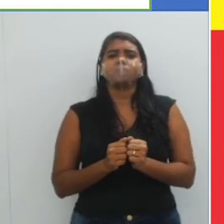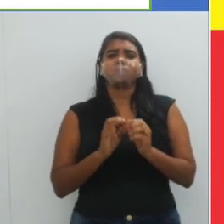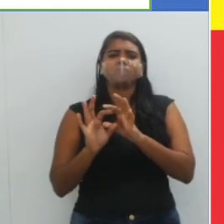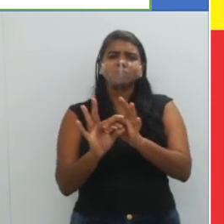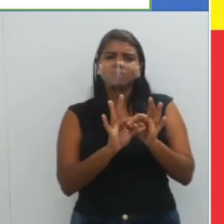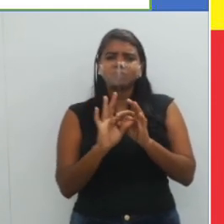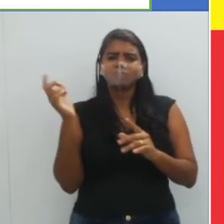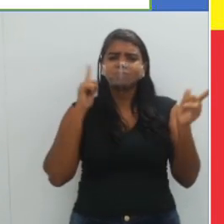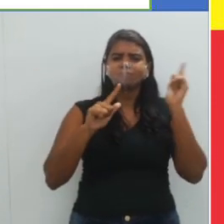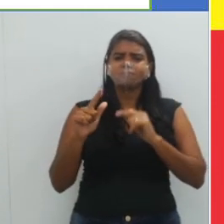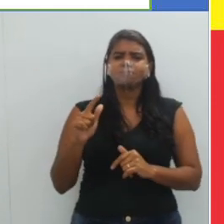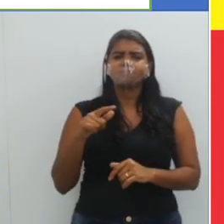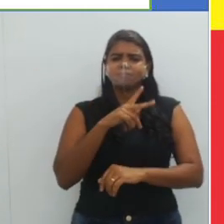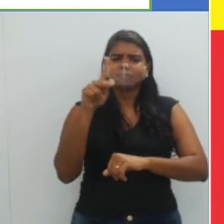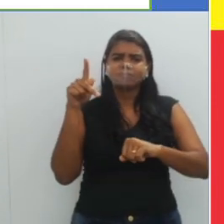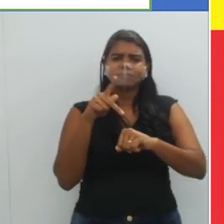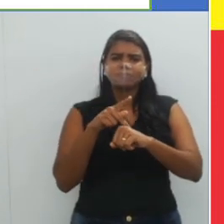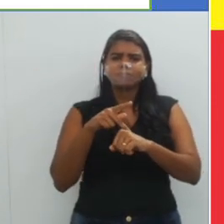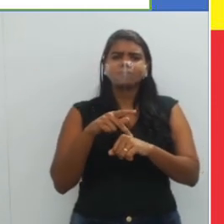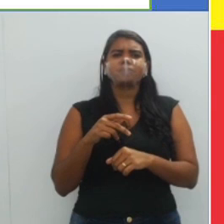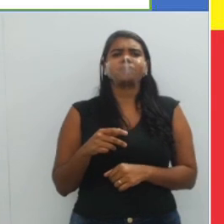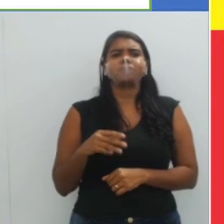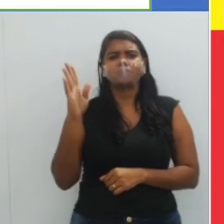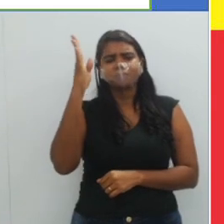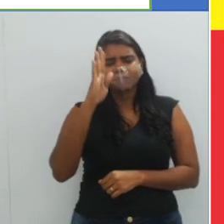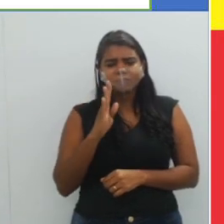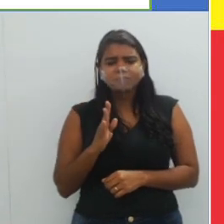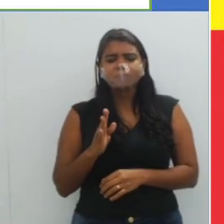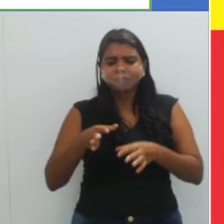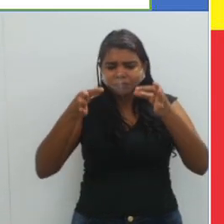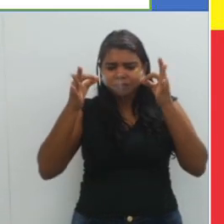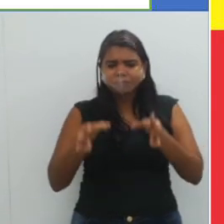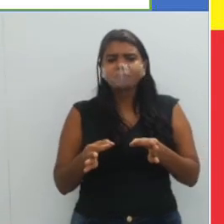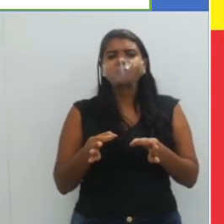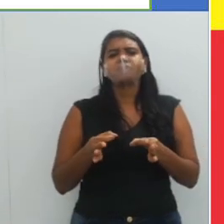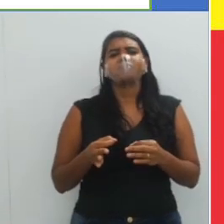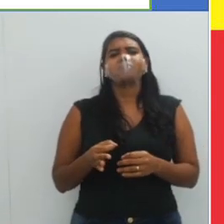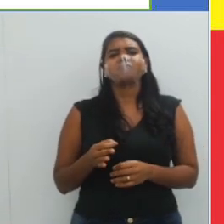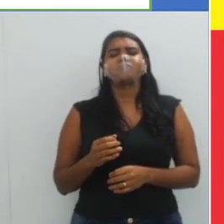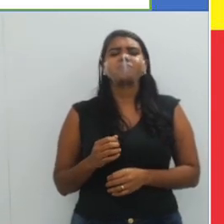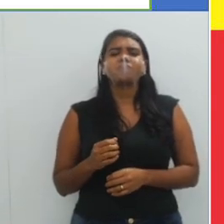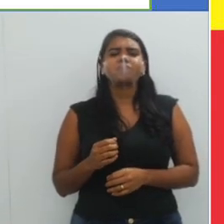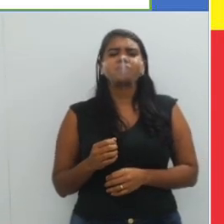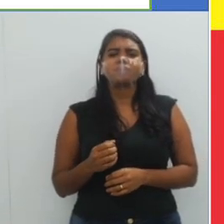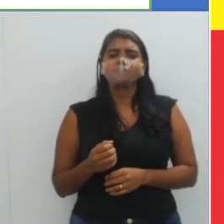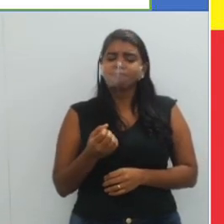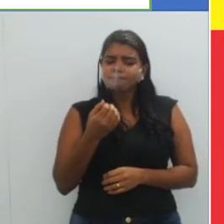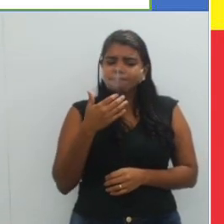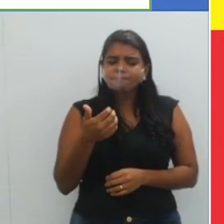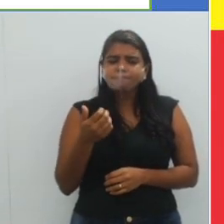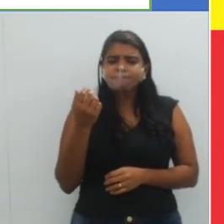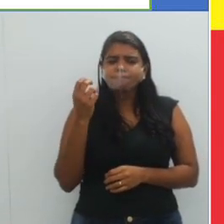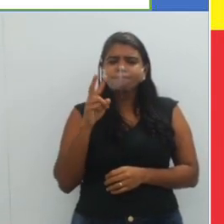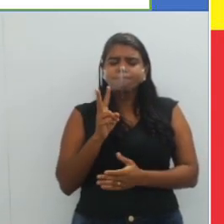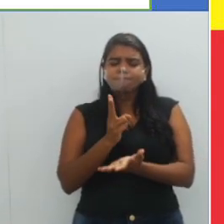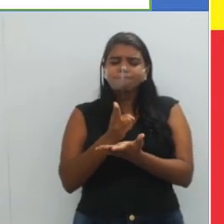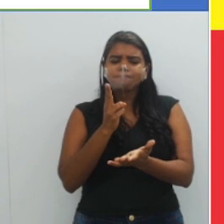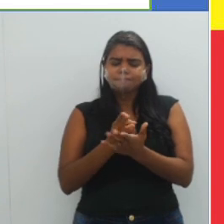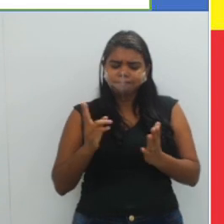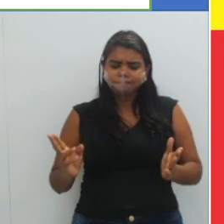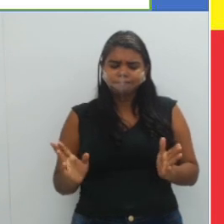para a conquista de um país mais justo, onde a individualidade pessoal é vista com bons olhos e